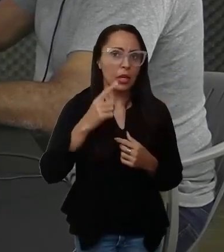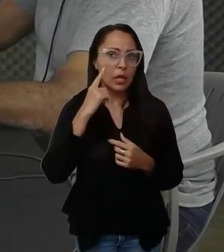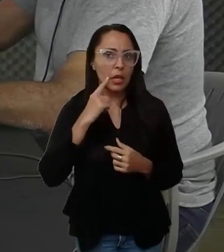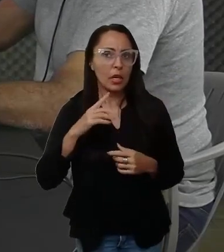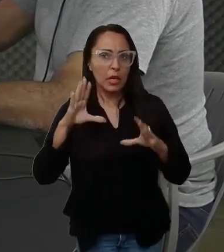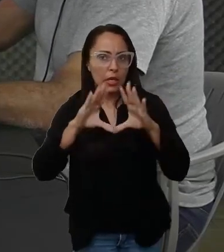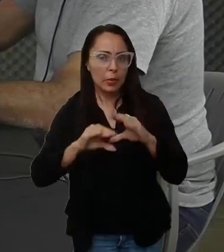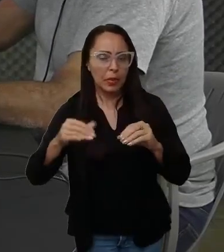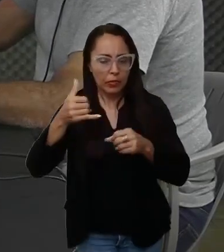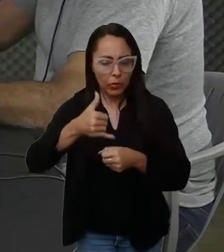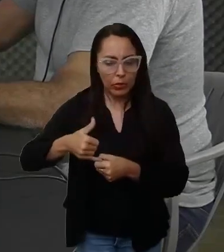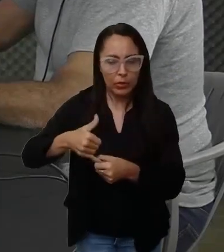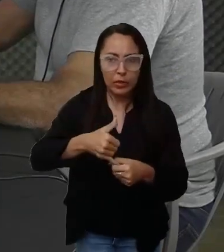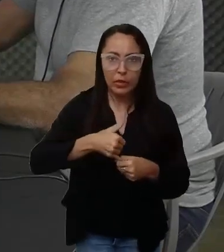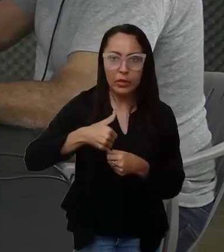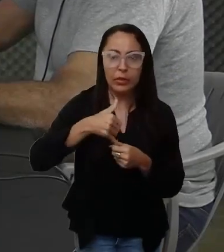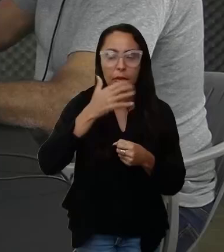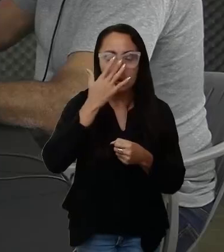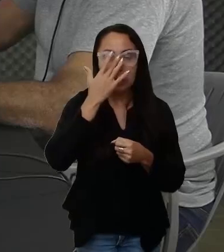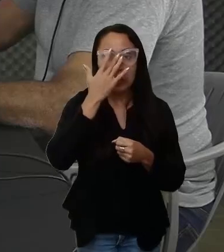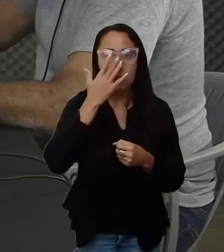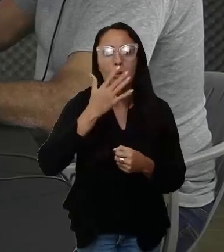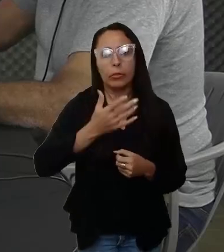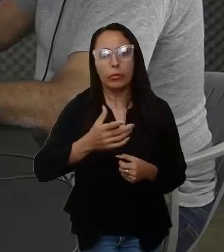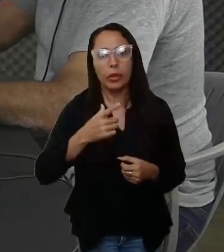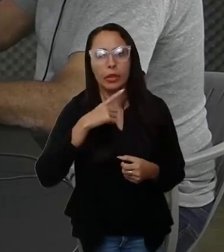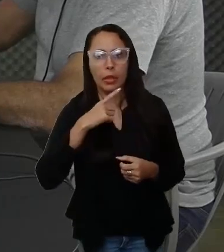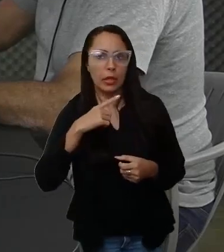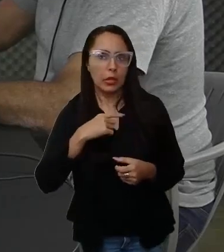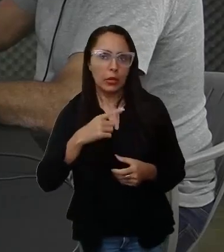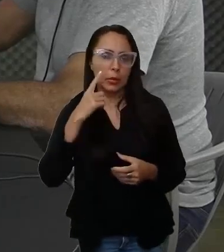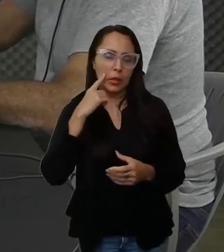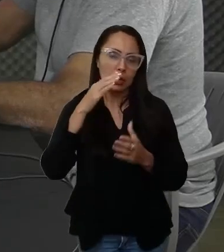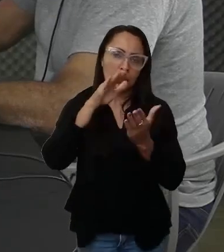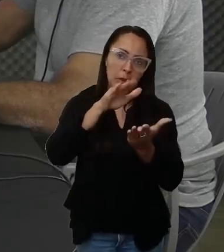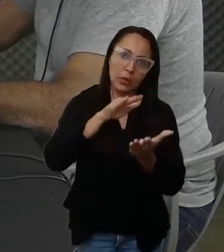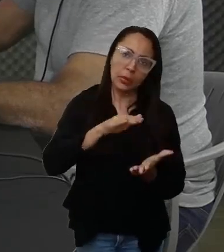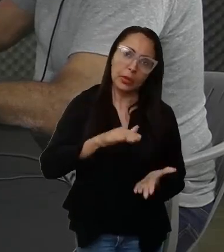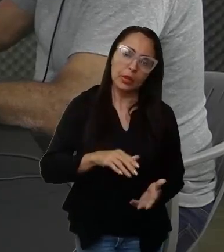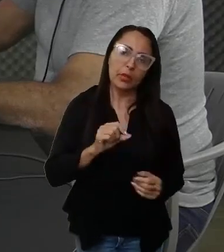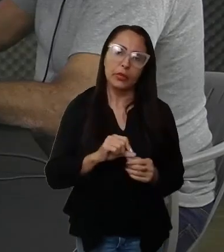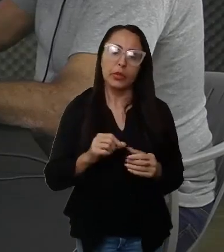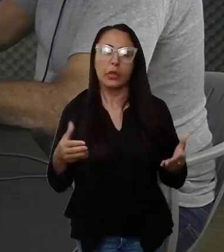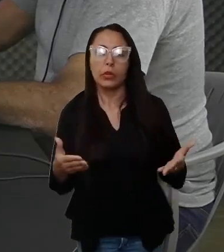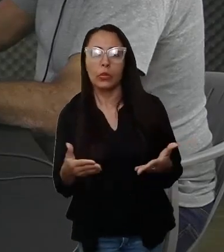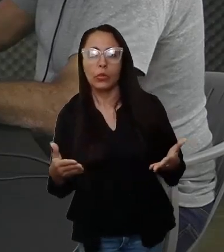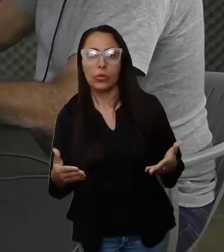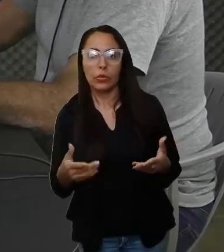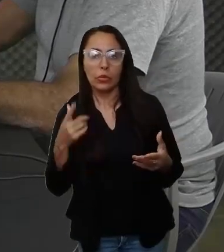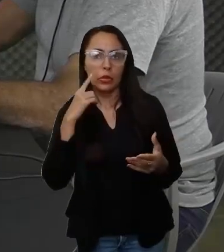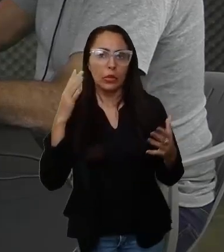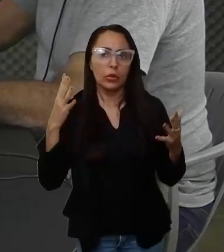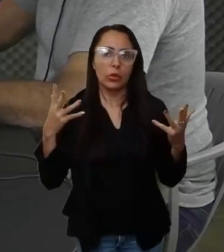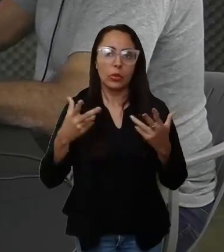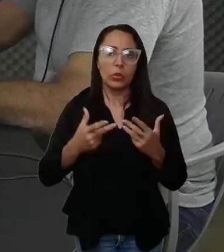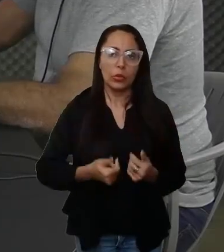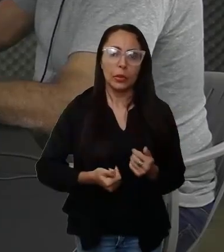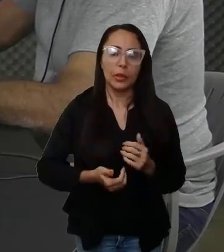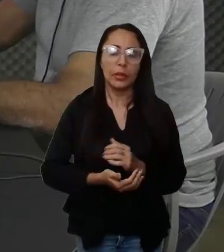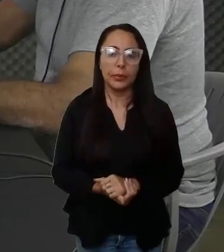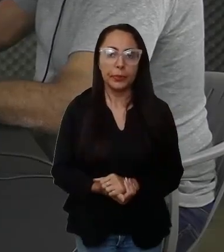óleo diesel. Então, tem operações de armazenagem que são feitas hoje basicamente toda automatizada.